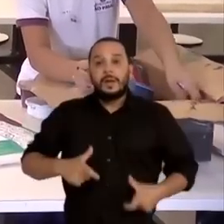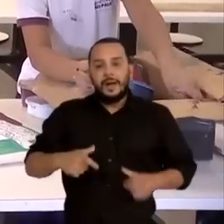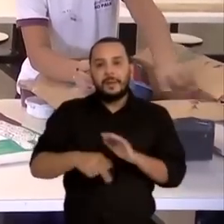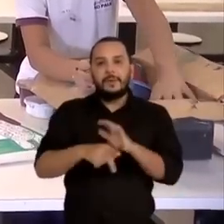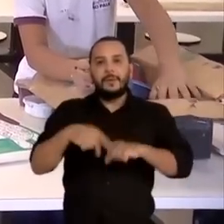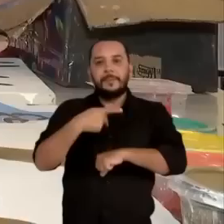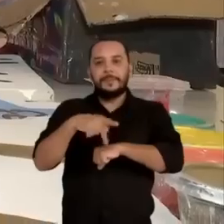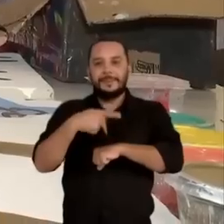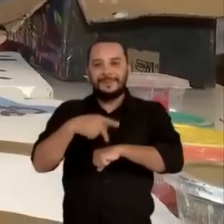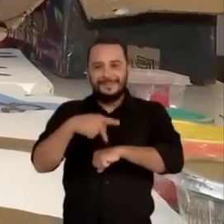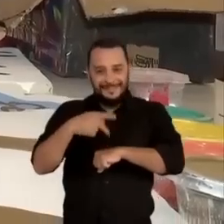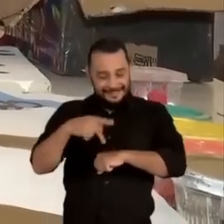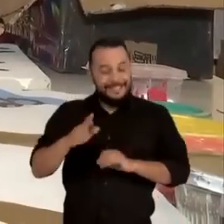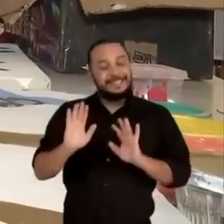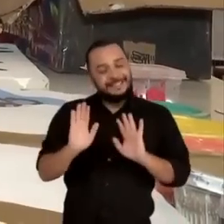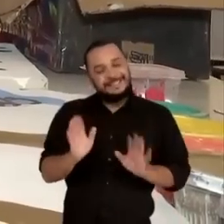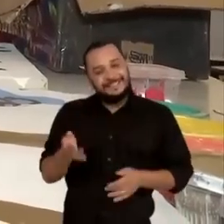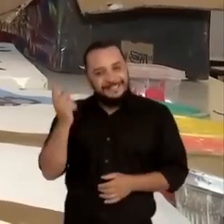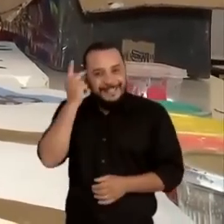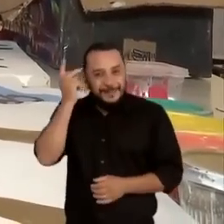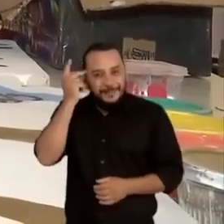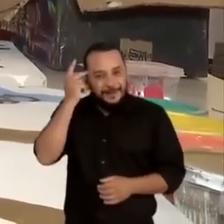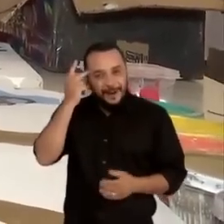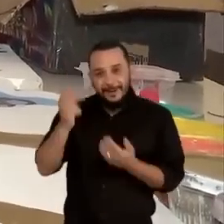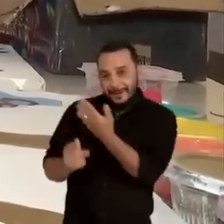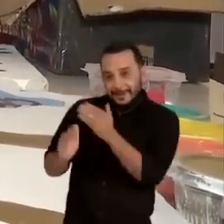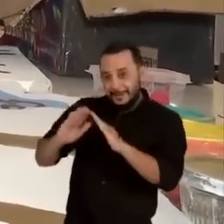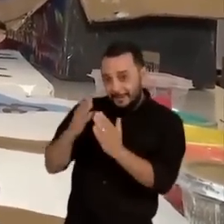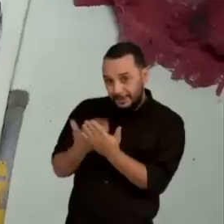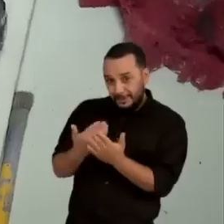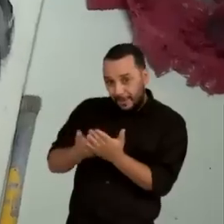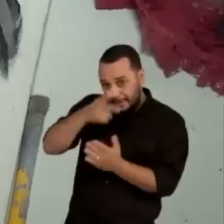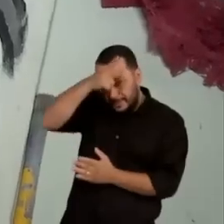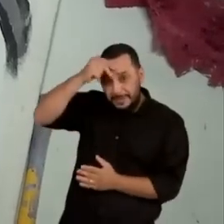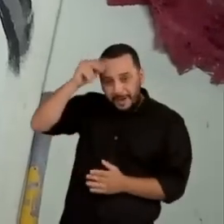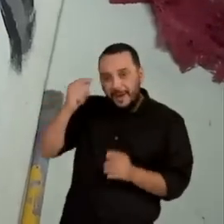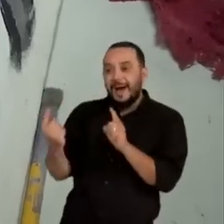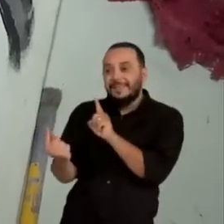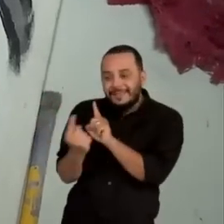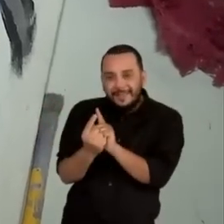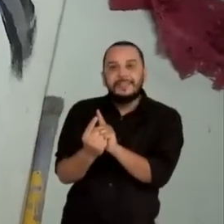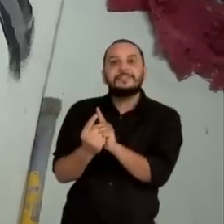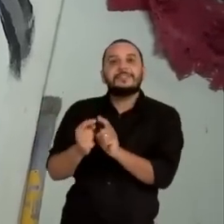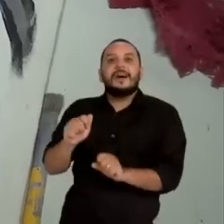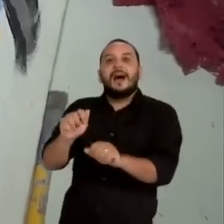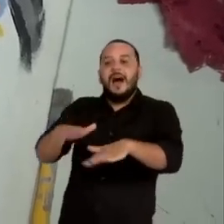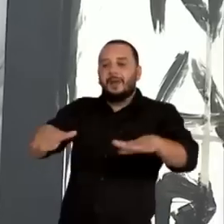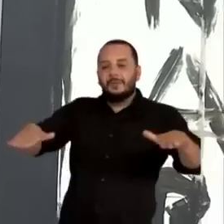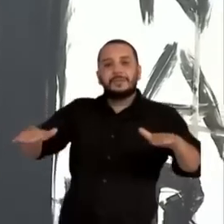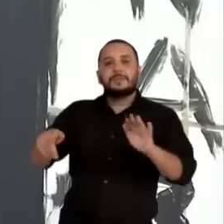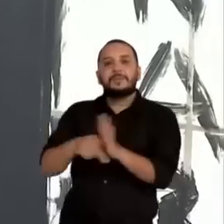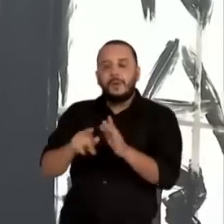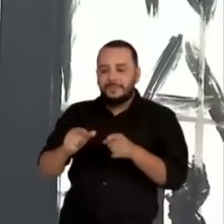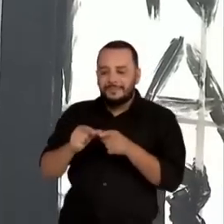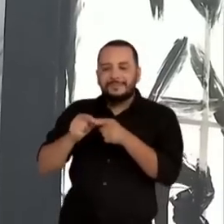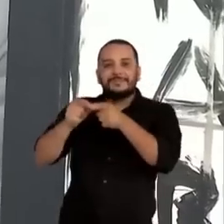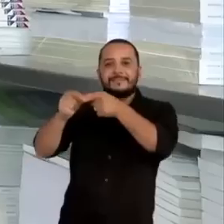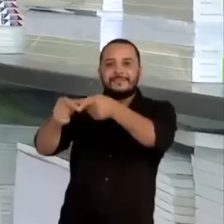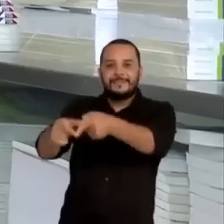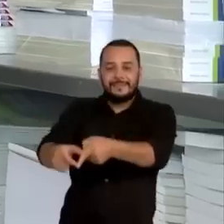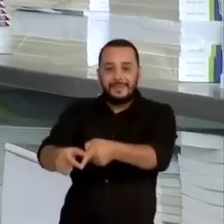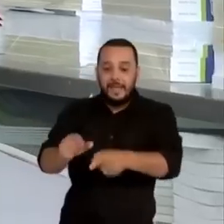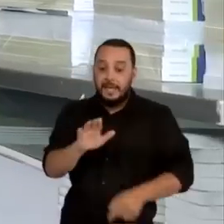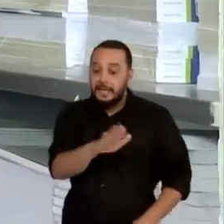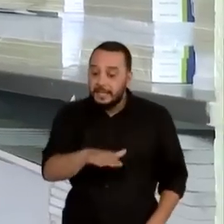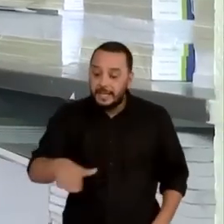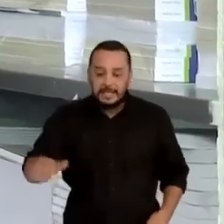zona oeste de São Paulo, a Escola Municipal Rui Bloem atende principalmente alunos da periferia. São crianças e jovens que veem